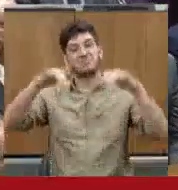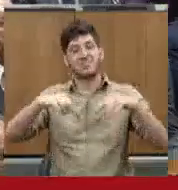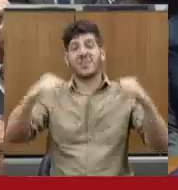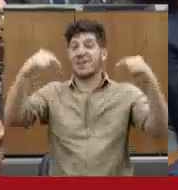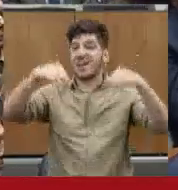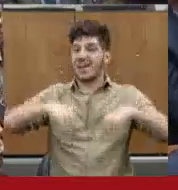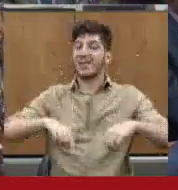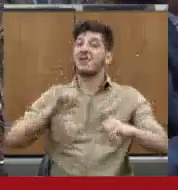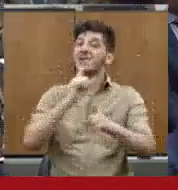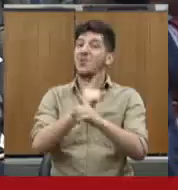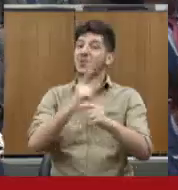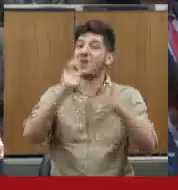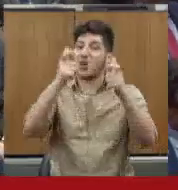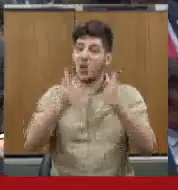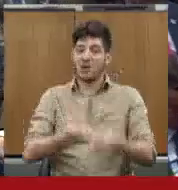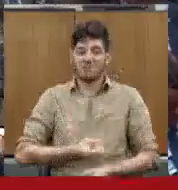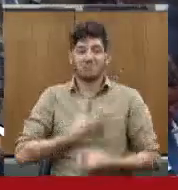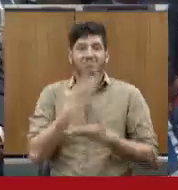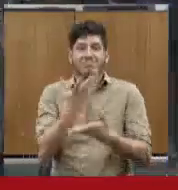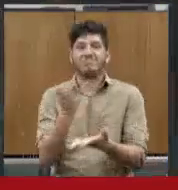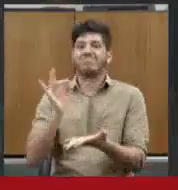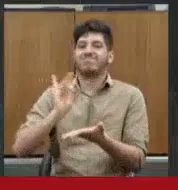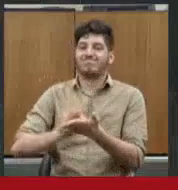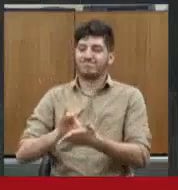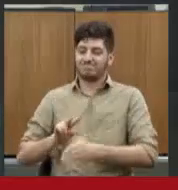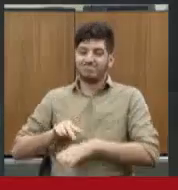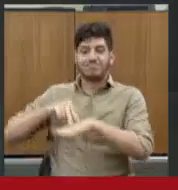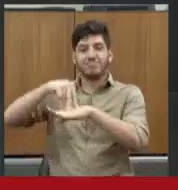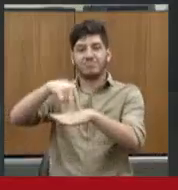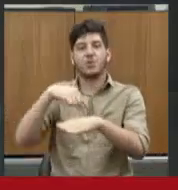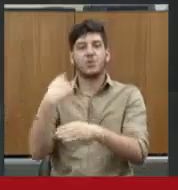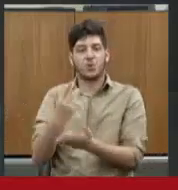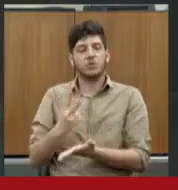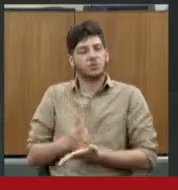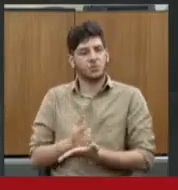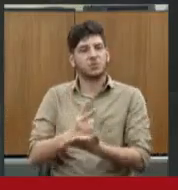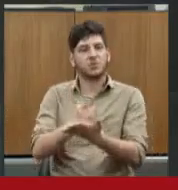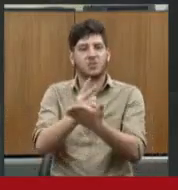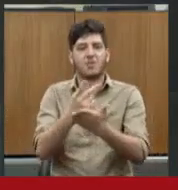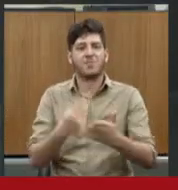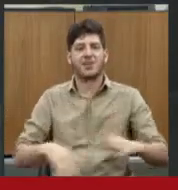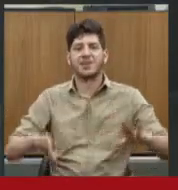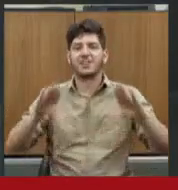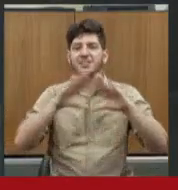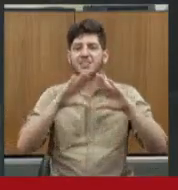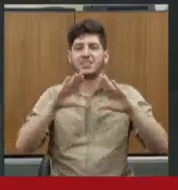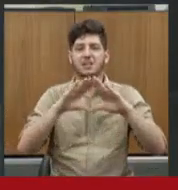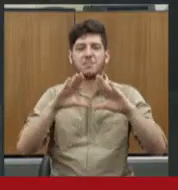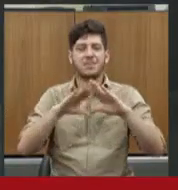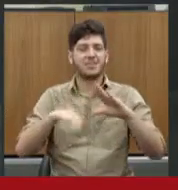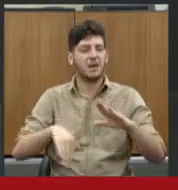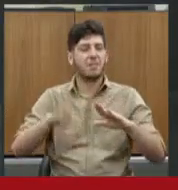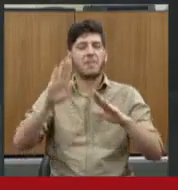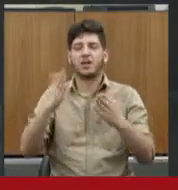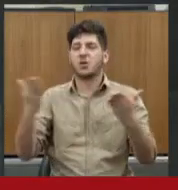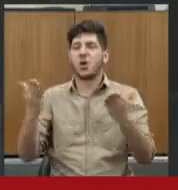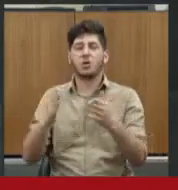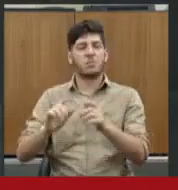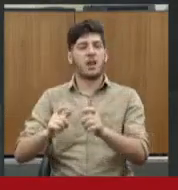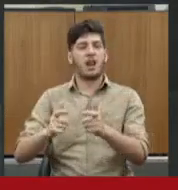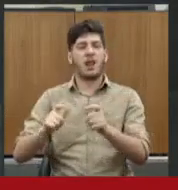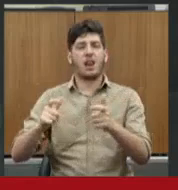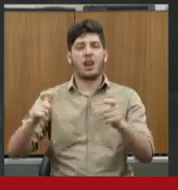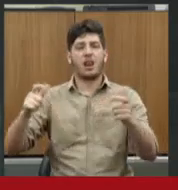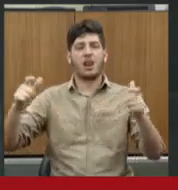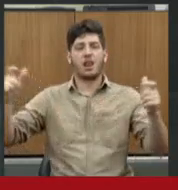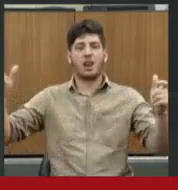legítimo de expressão e afirmação. Avançamos. Nessa casa hoje, mais do que em outros tempos, verificamos uma maior